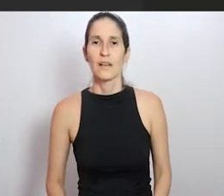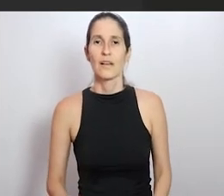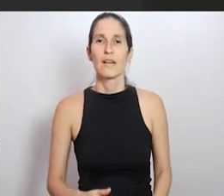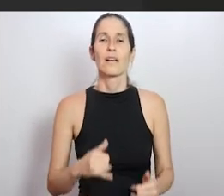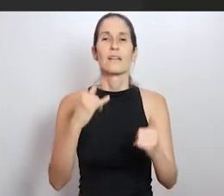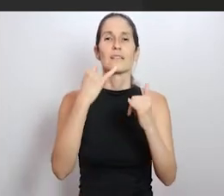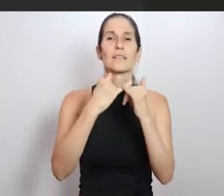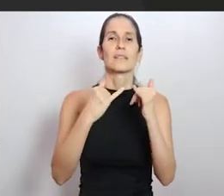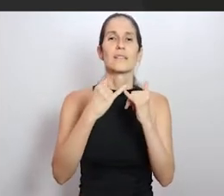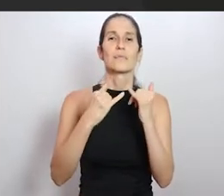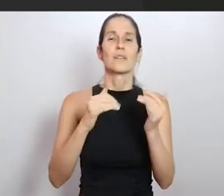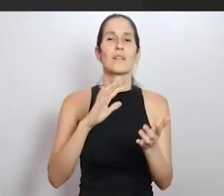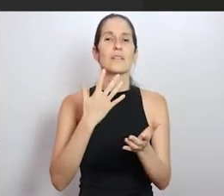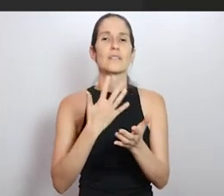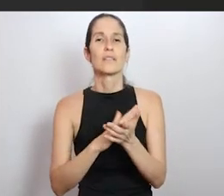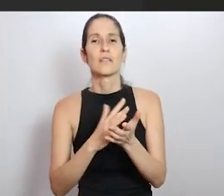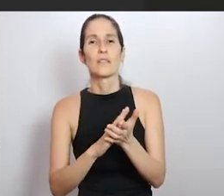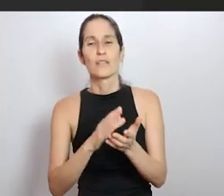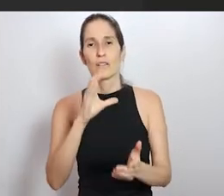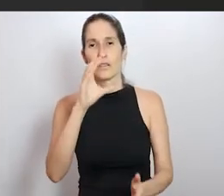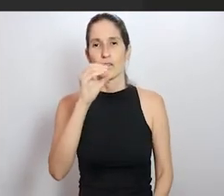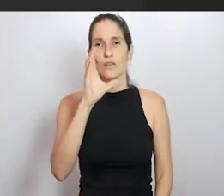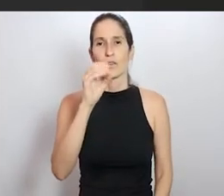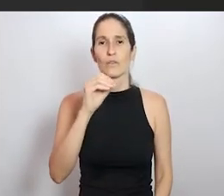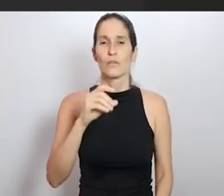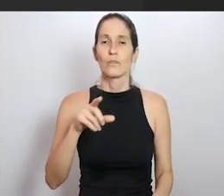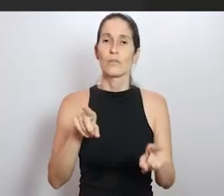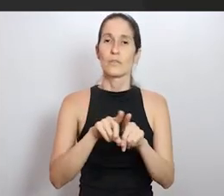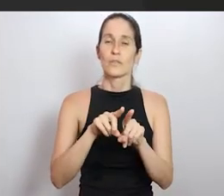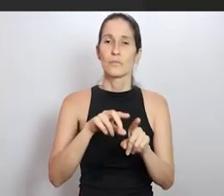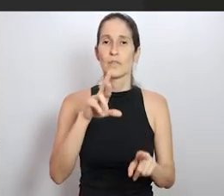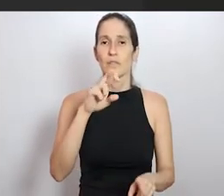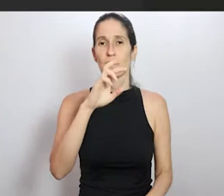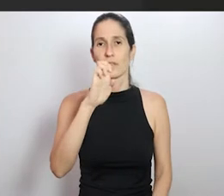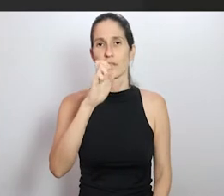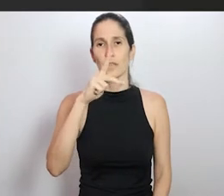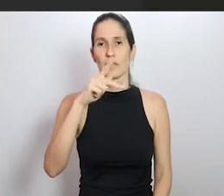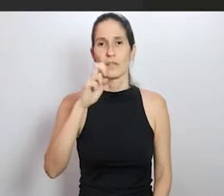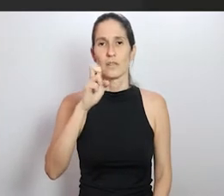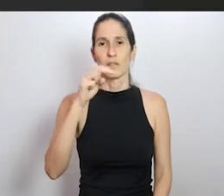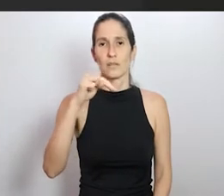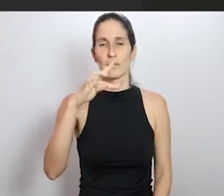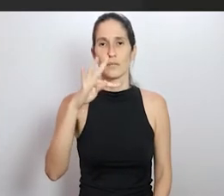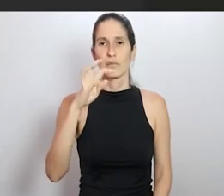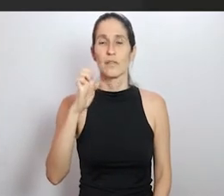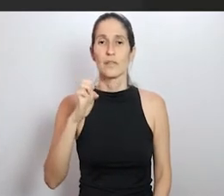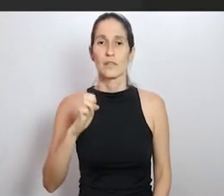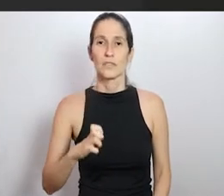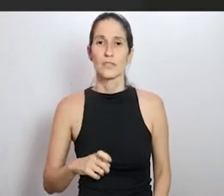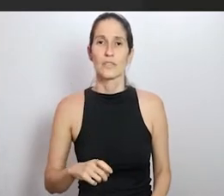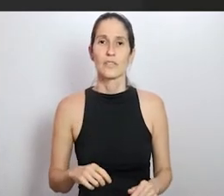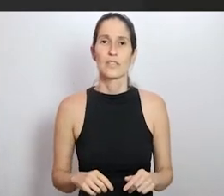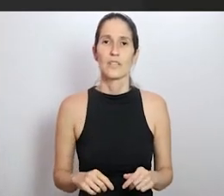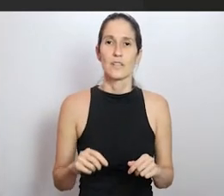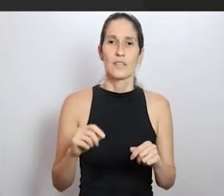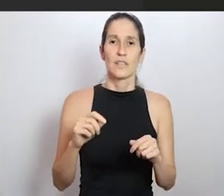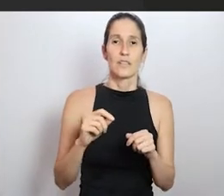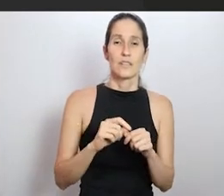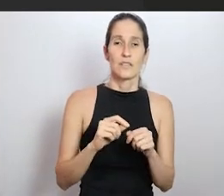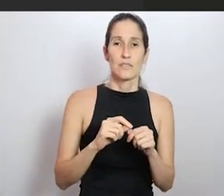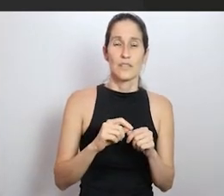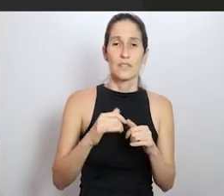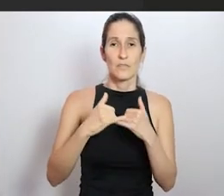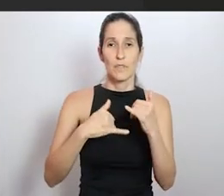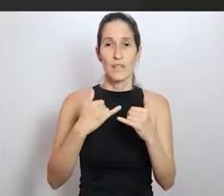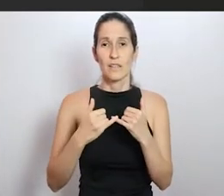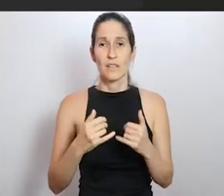receber, pegar no pé que eu deixar, como diz a história do cantador de coco, do sambador, do repentista, é